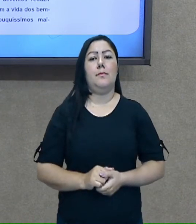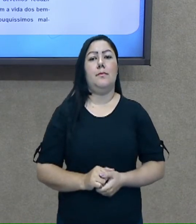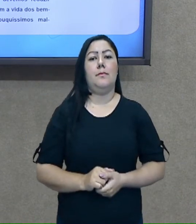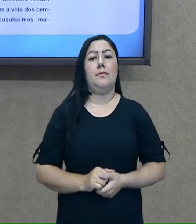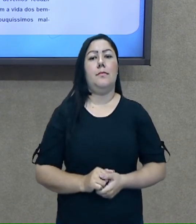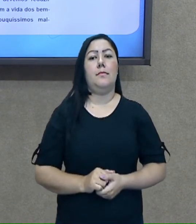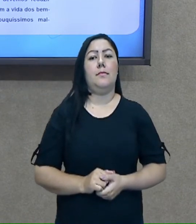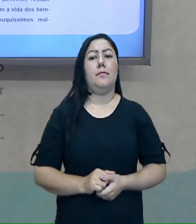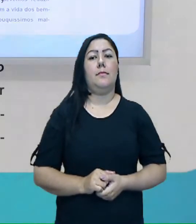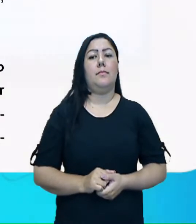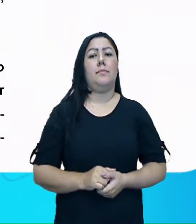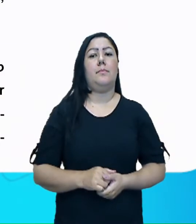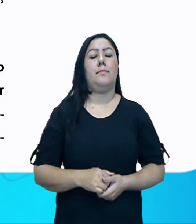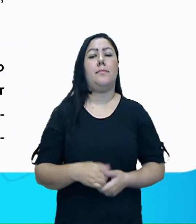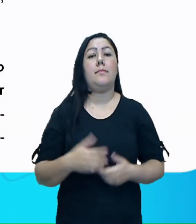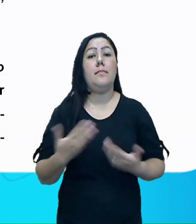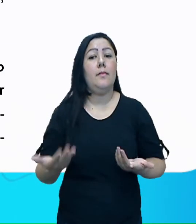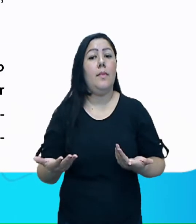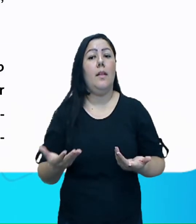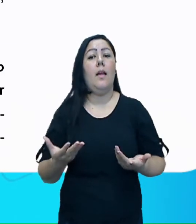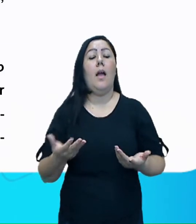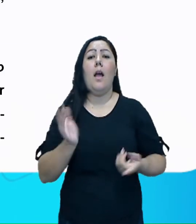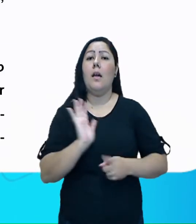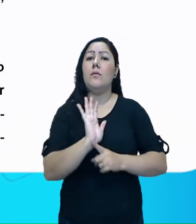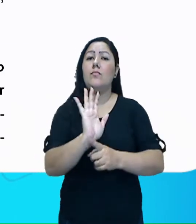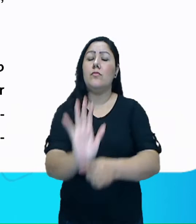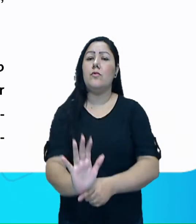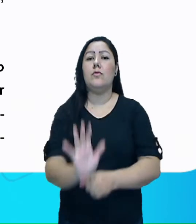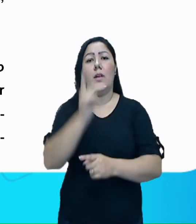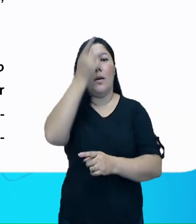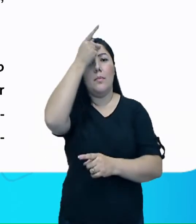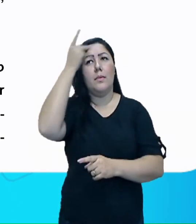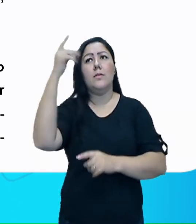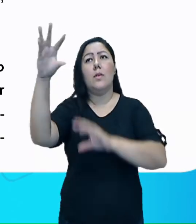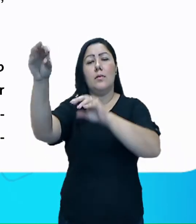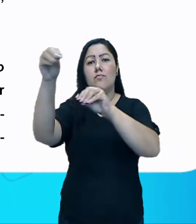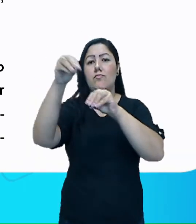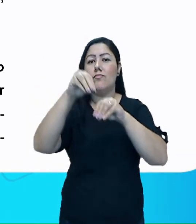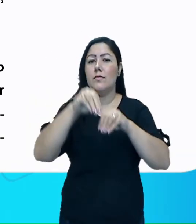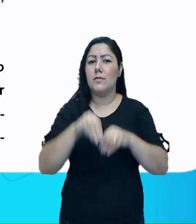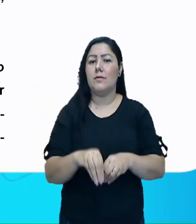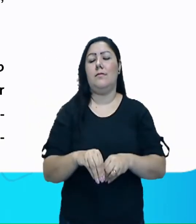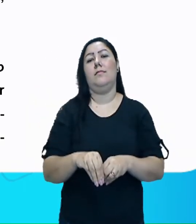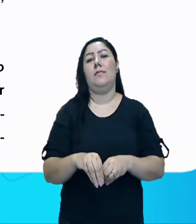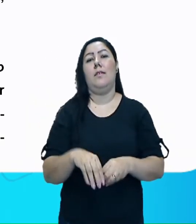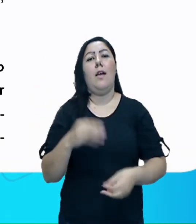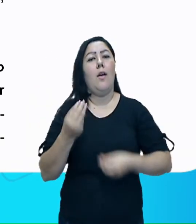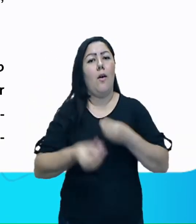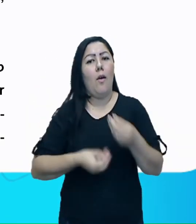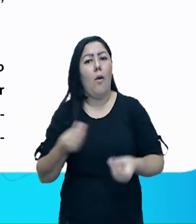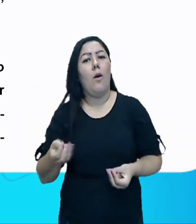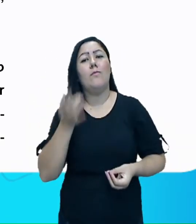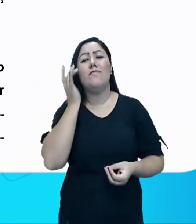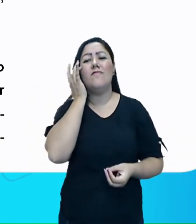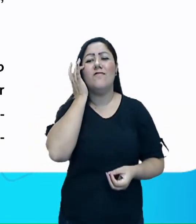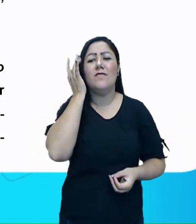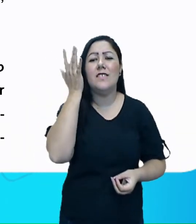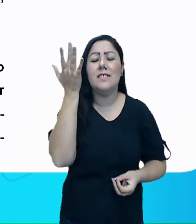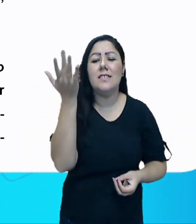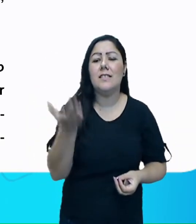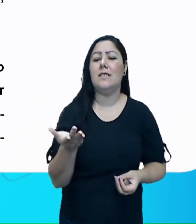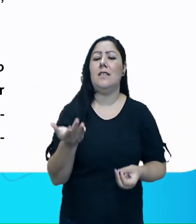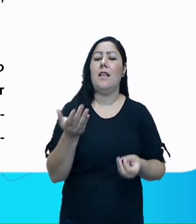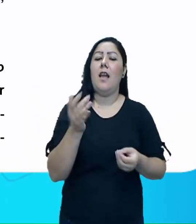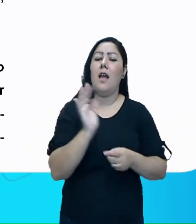O melhor que podemos fazer para os imigrantes é facilitar a sua inserção, como a